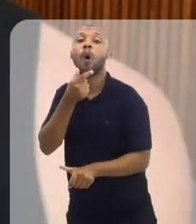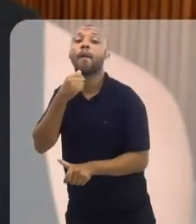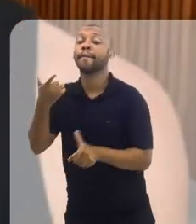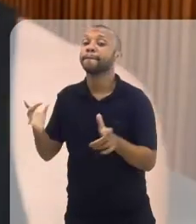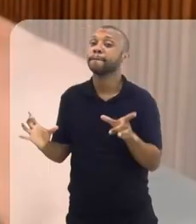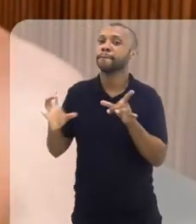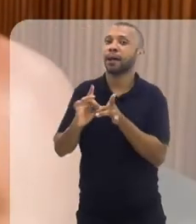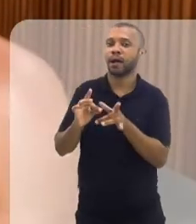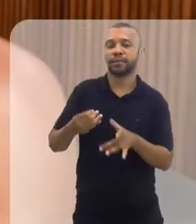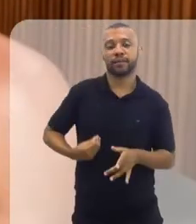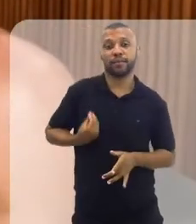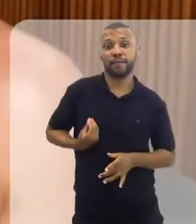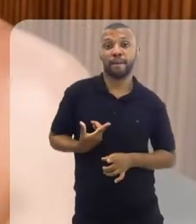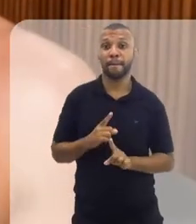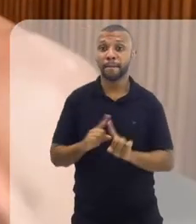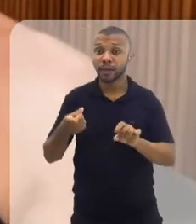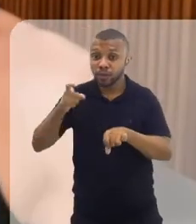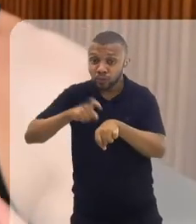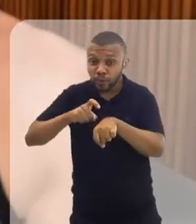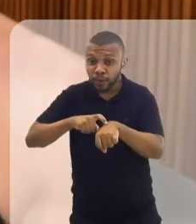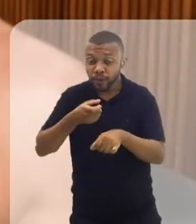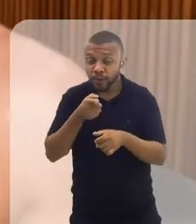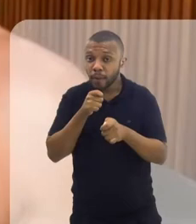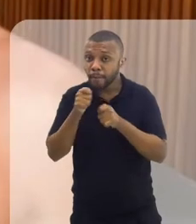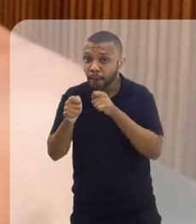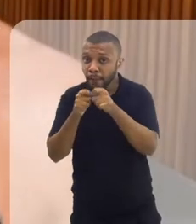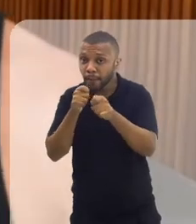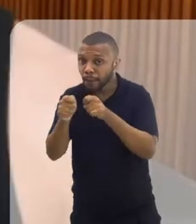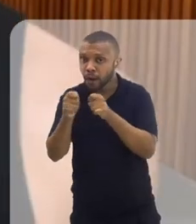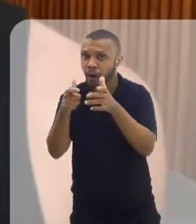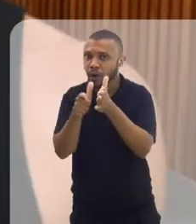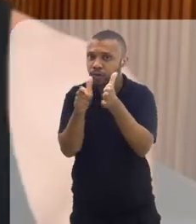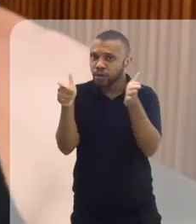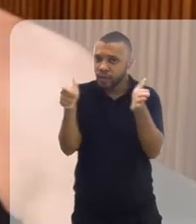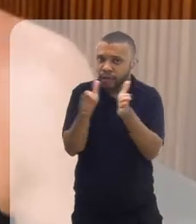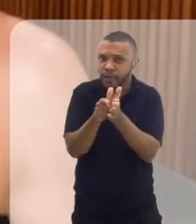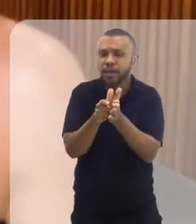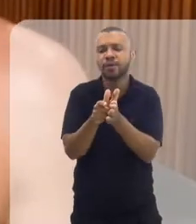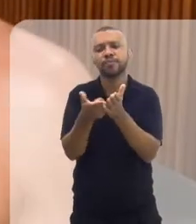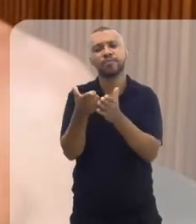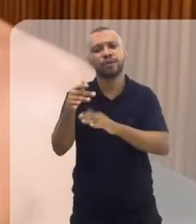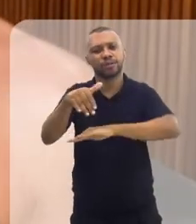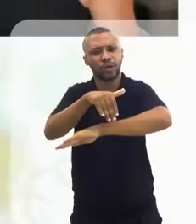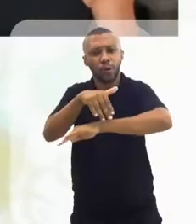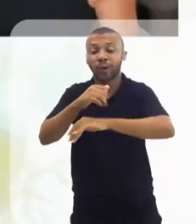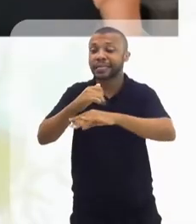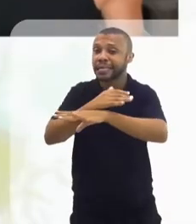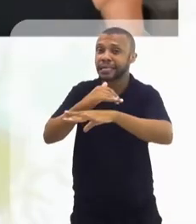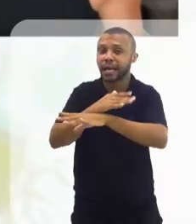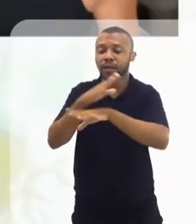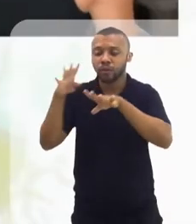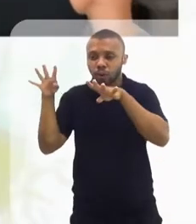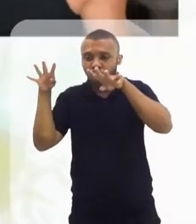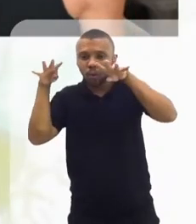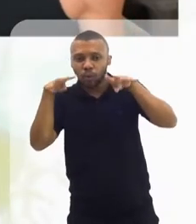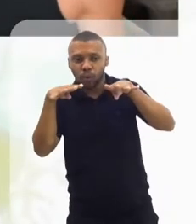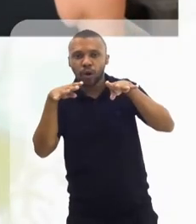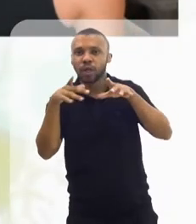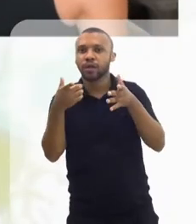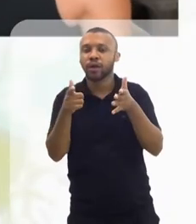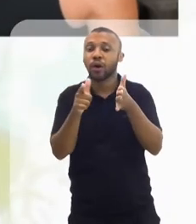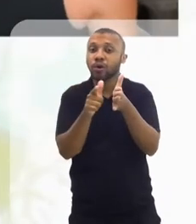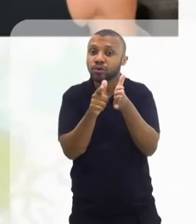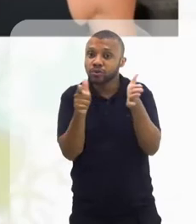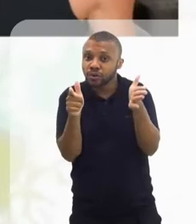muito próxima na minha vida. Mas quando eu fui fazer o jornalismo diário, que ficou muito conhecido